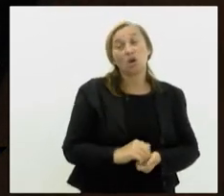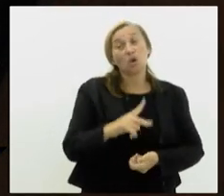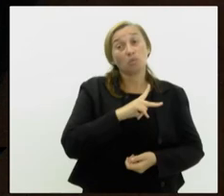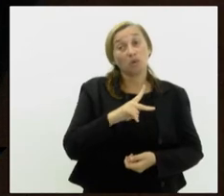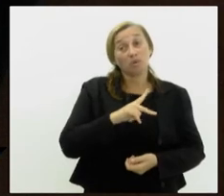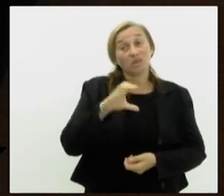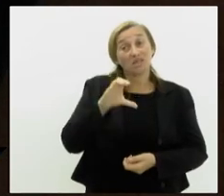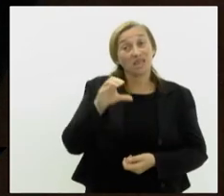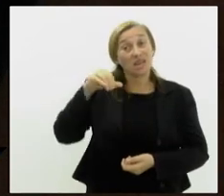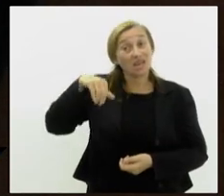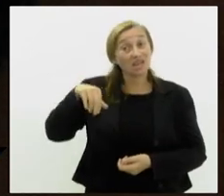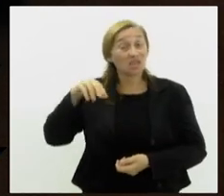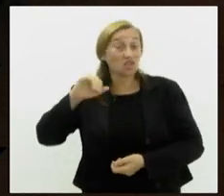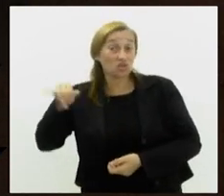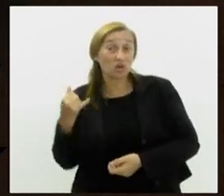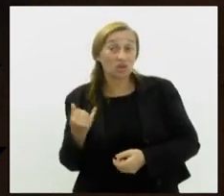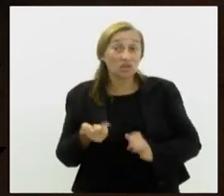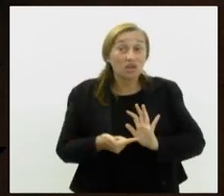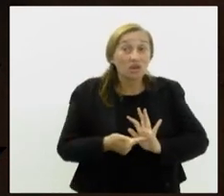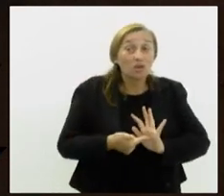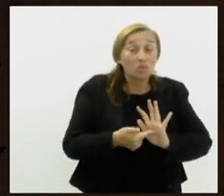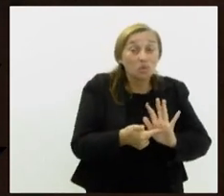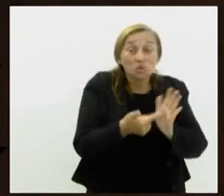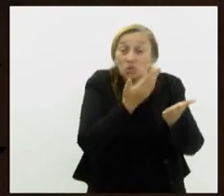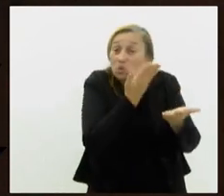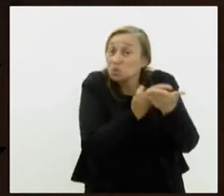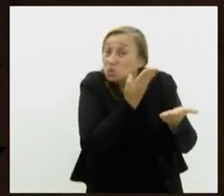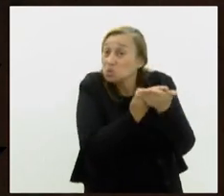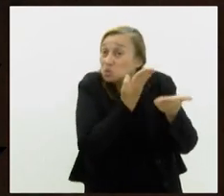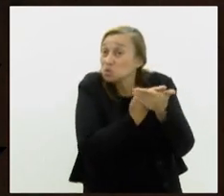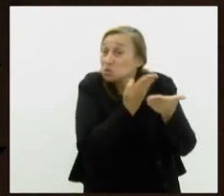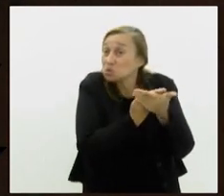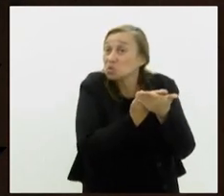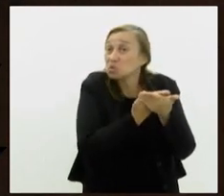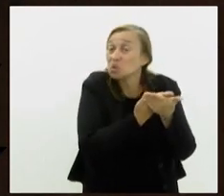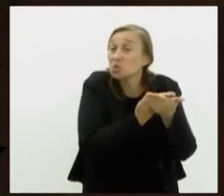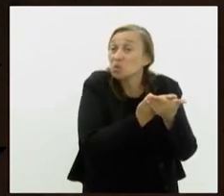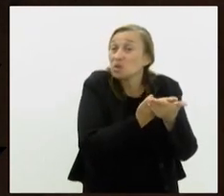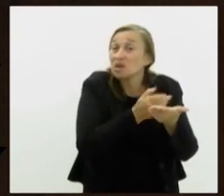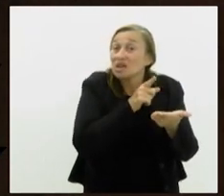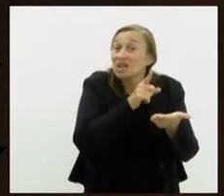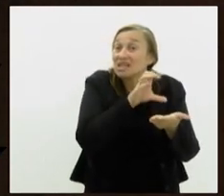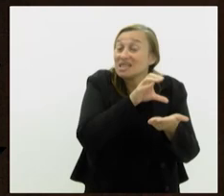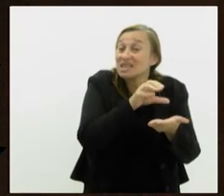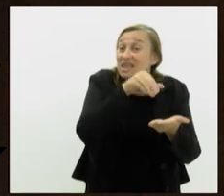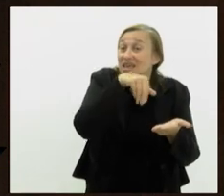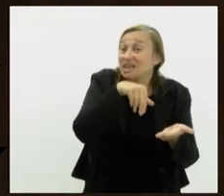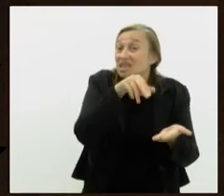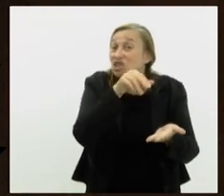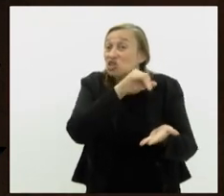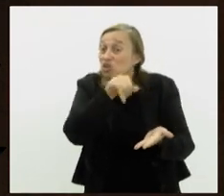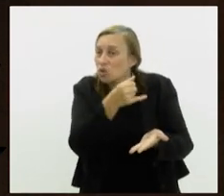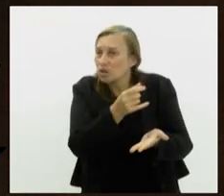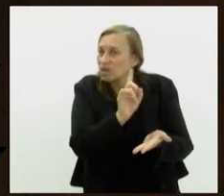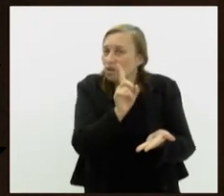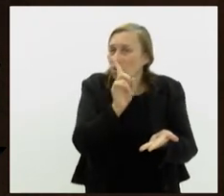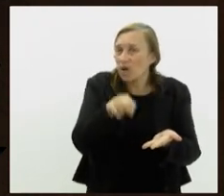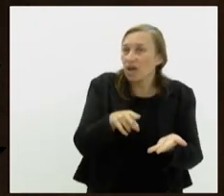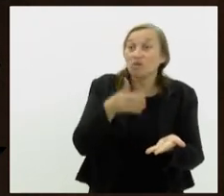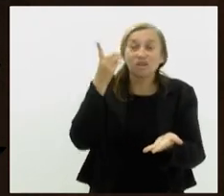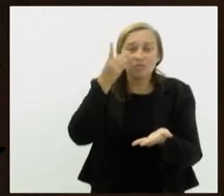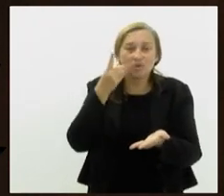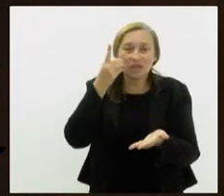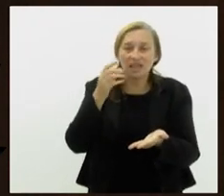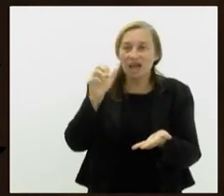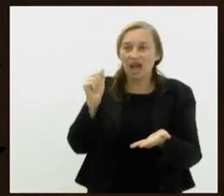CNJ acabou de fazer um estudo, e ele, o CNJ, está dizendo, não é o deputado Anderson,